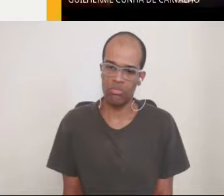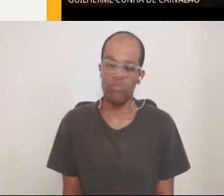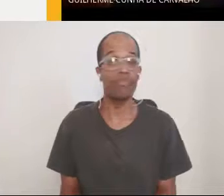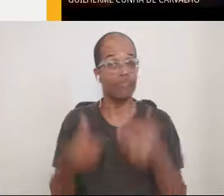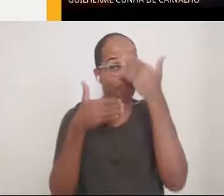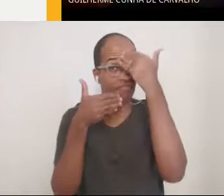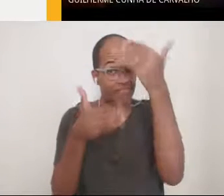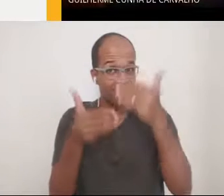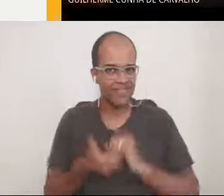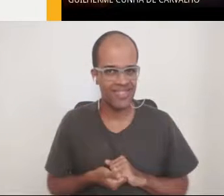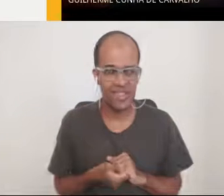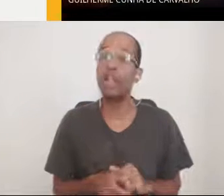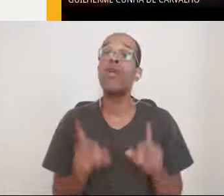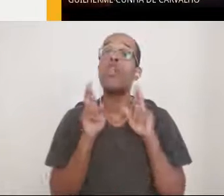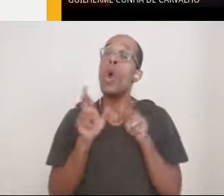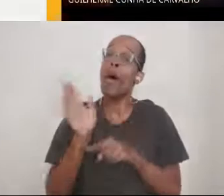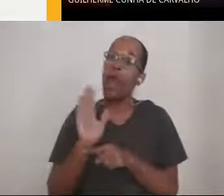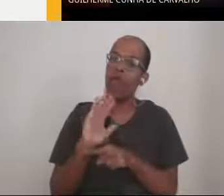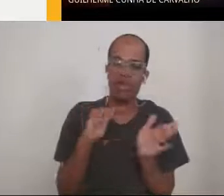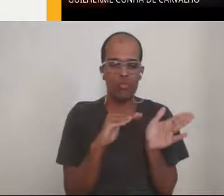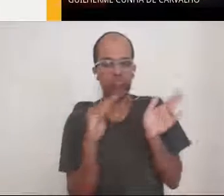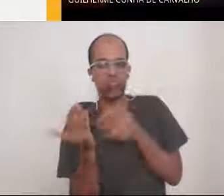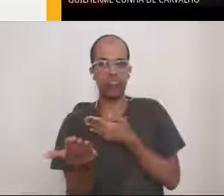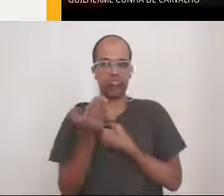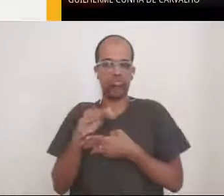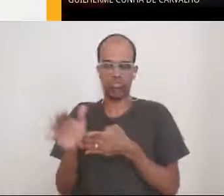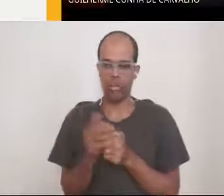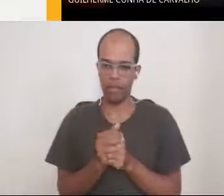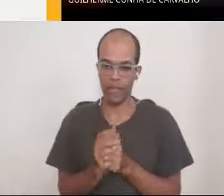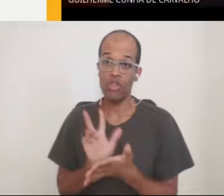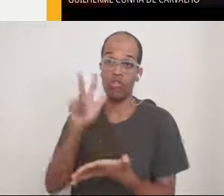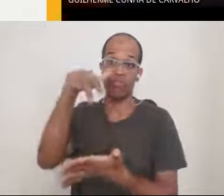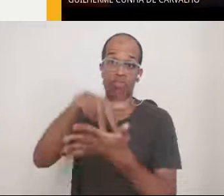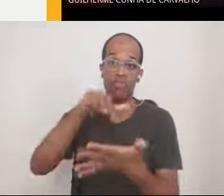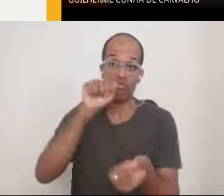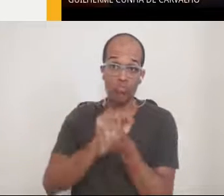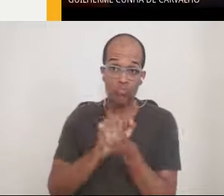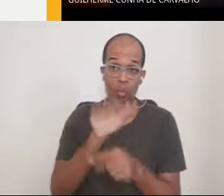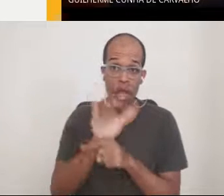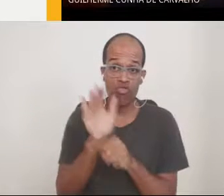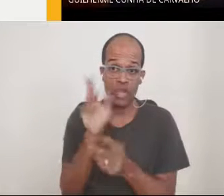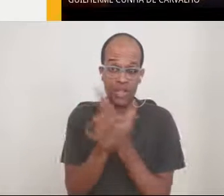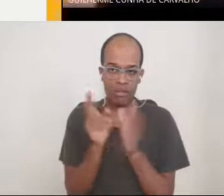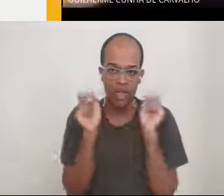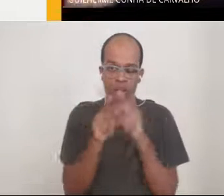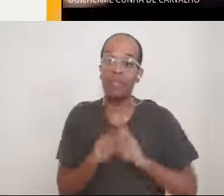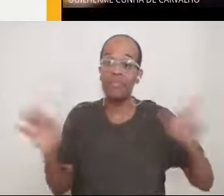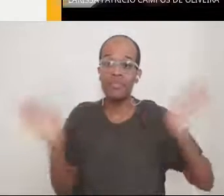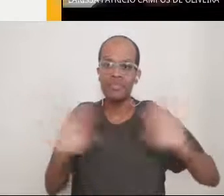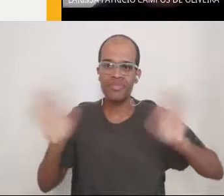Muito obrigado. Espero que o vídeo seja de ajuda e estamos aí para ajudar vocês sempre, tá?